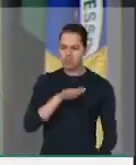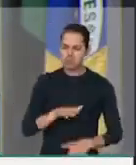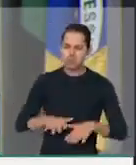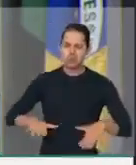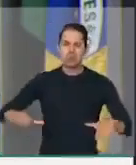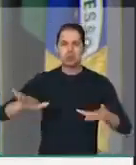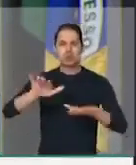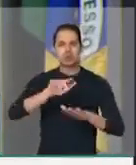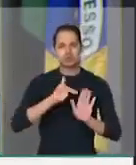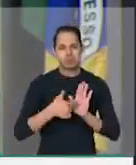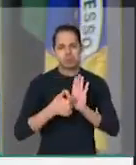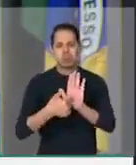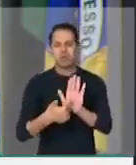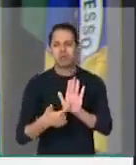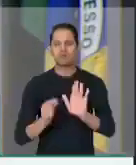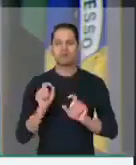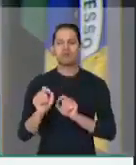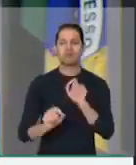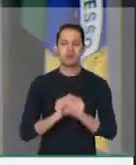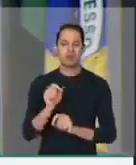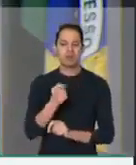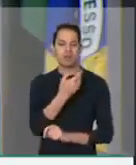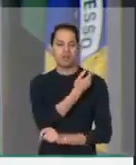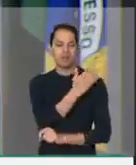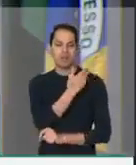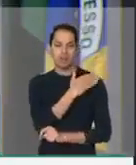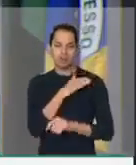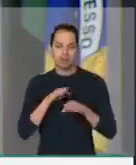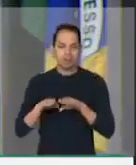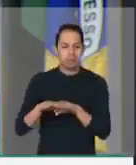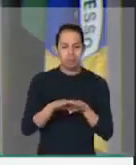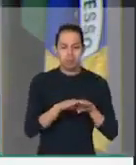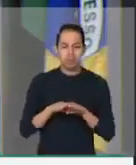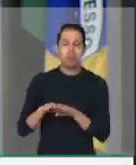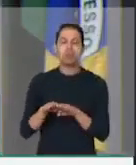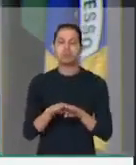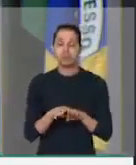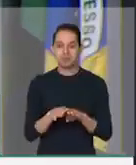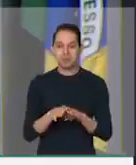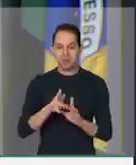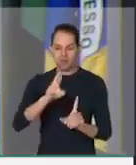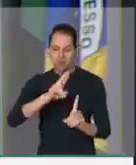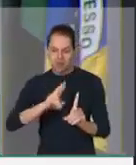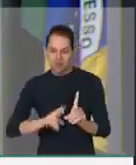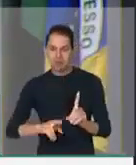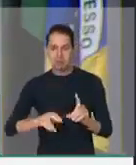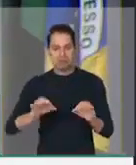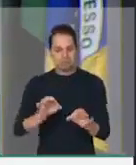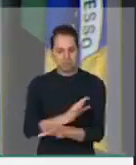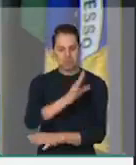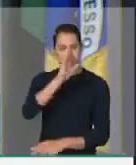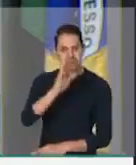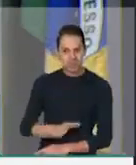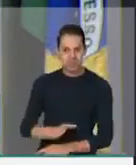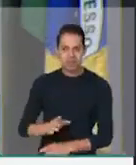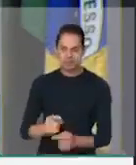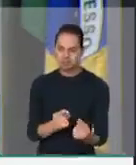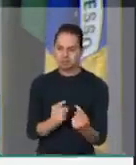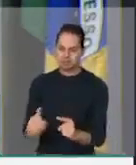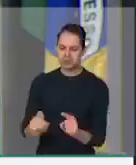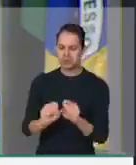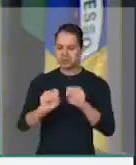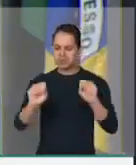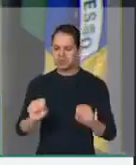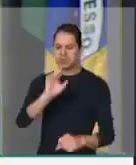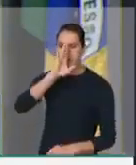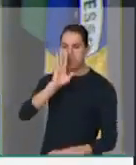de nenhuma imparcialidade de que ele já tem um relatório pronto ferindo totalmente o